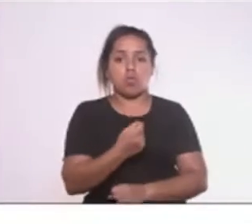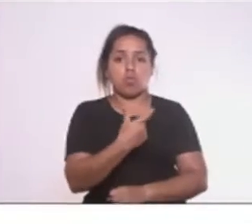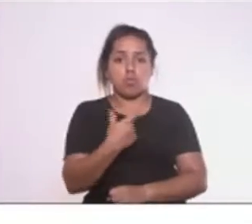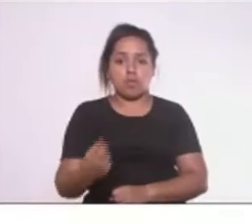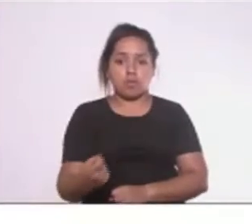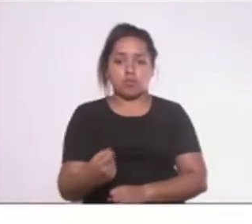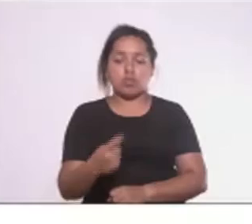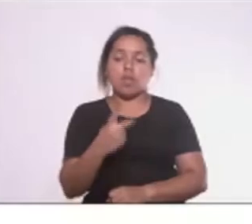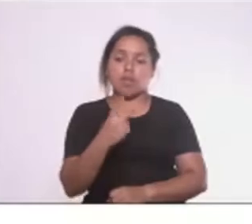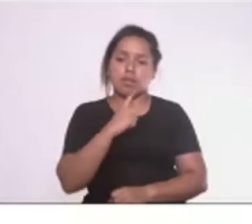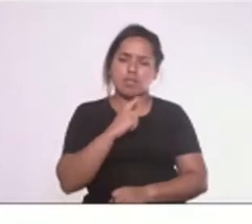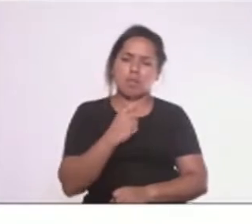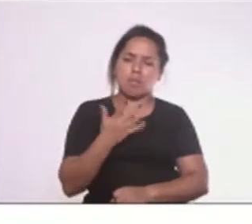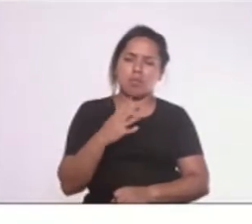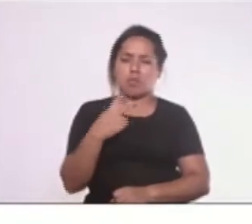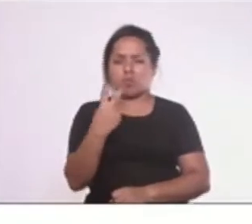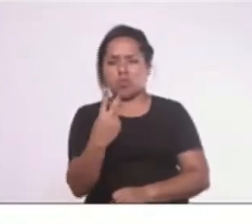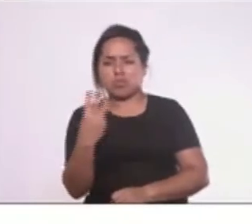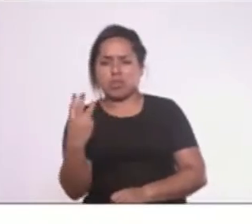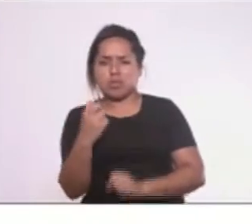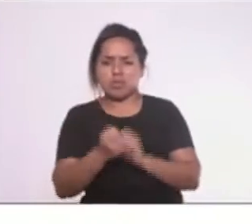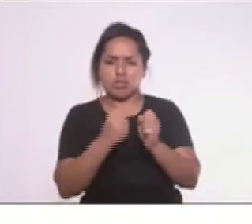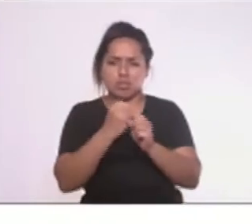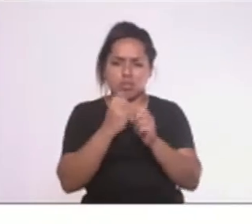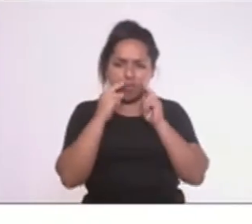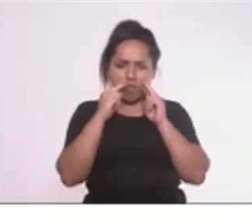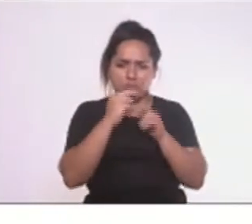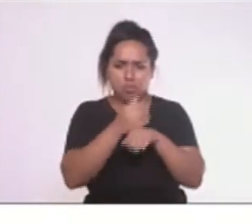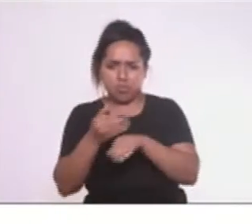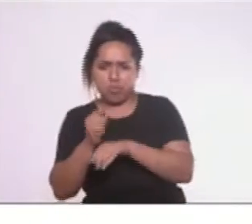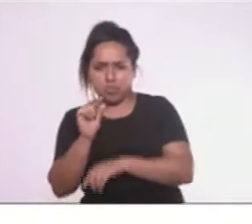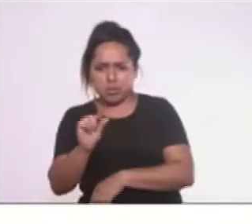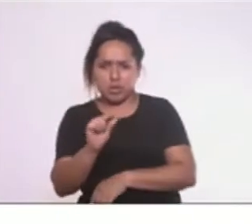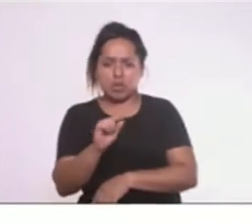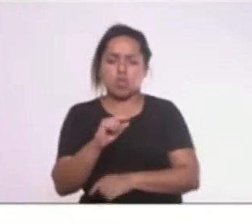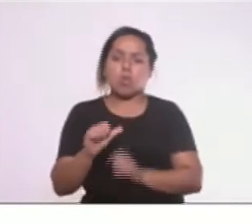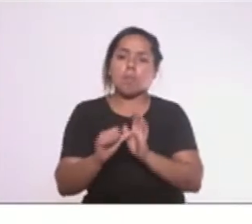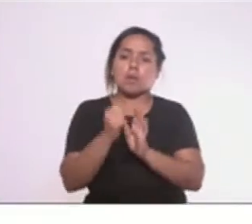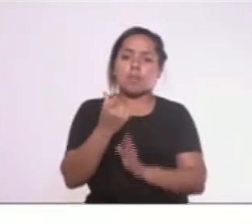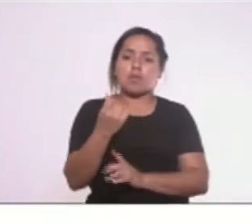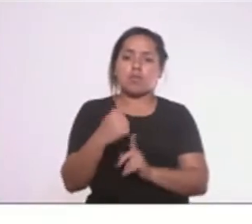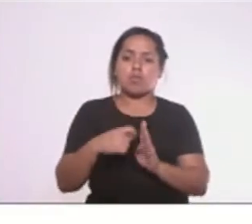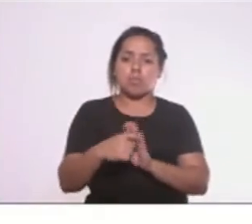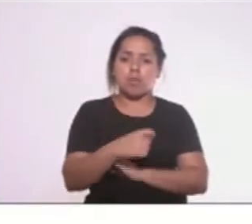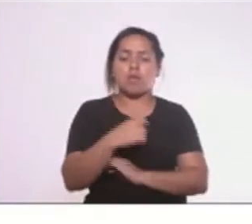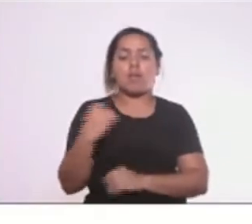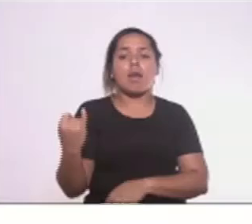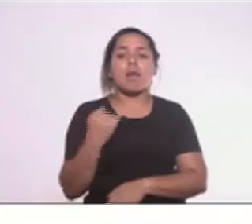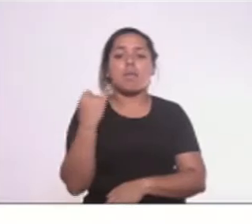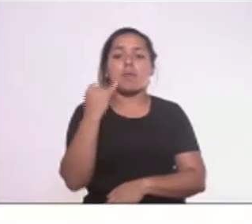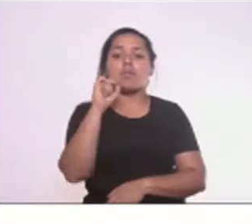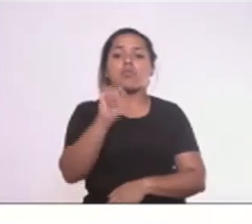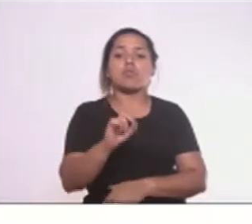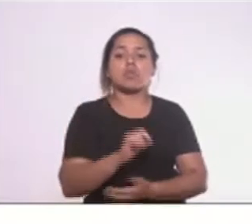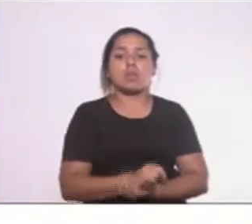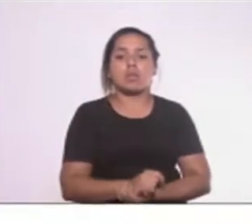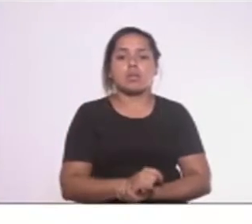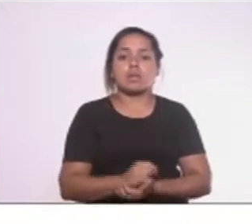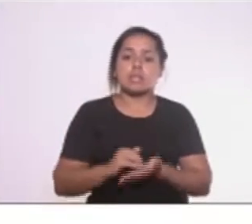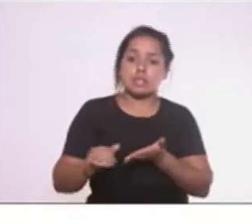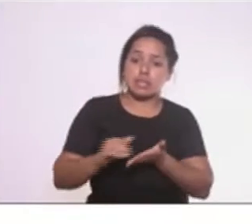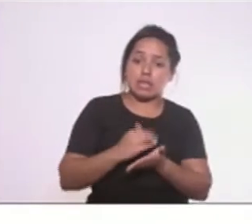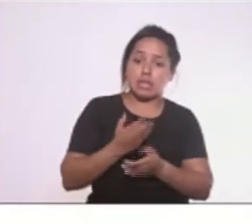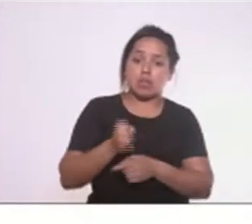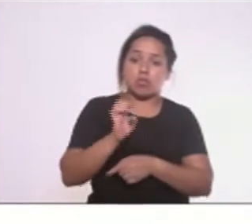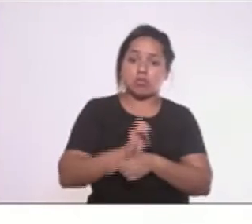3 anos, que será prorrogado ou não a ver, não é? Mas eu acho que nesse primeiro semestre seria importante se o governo do Estado provocasse a